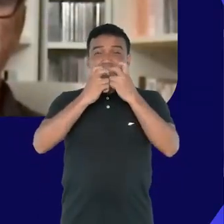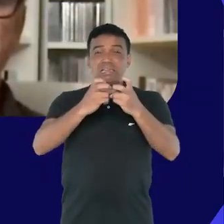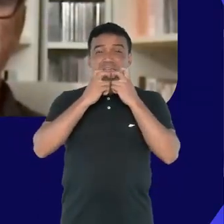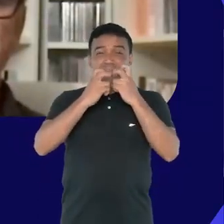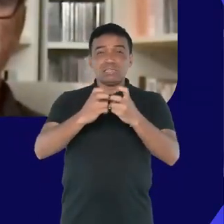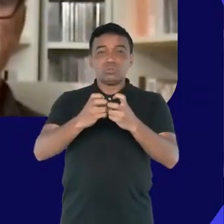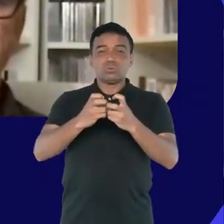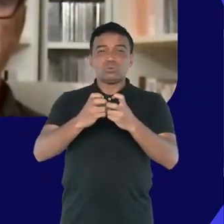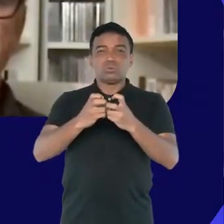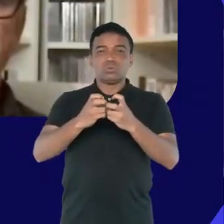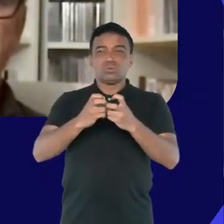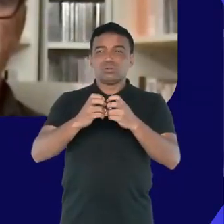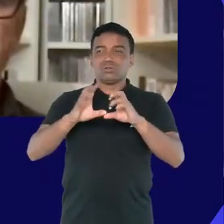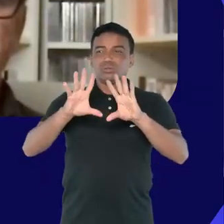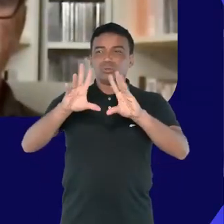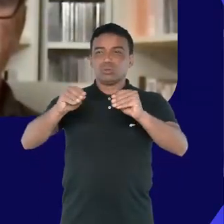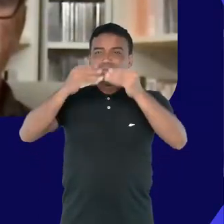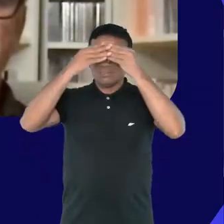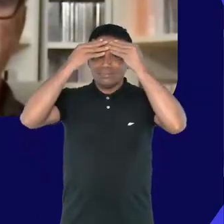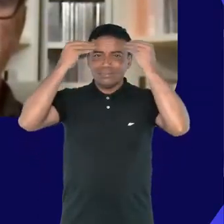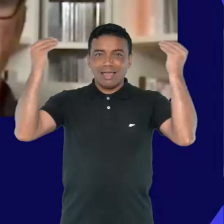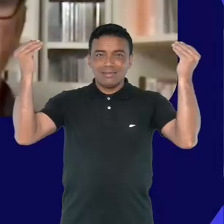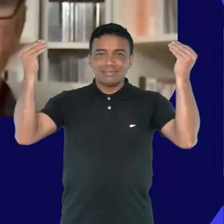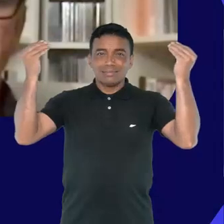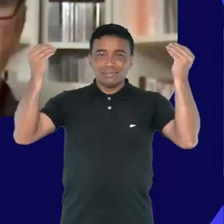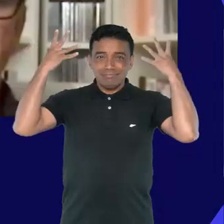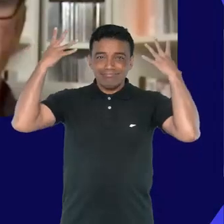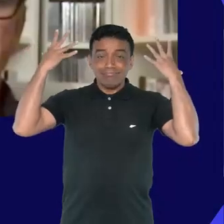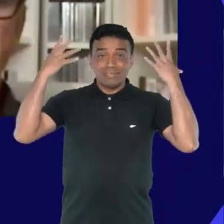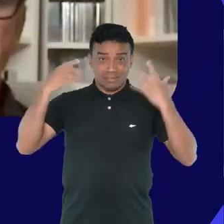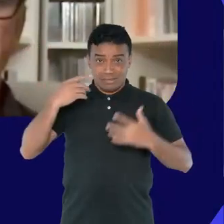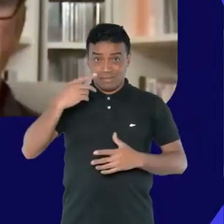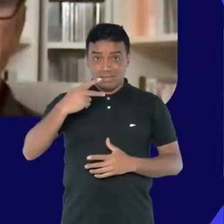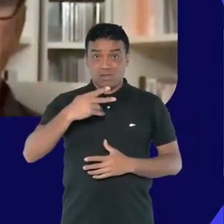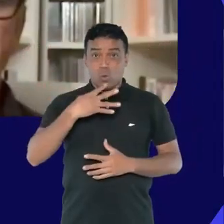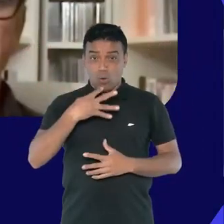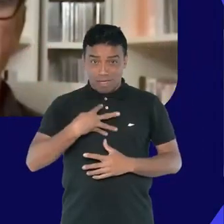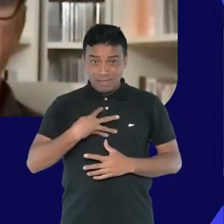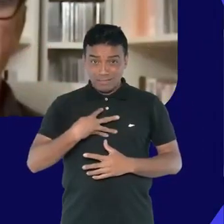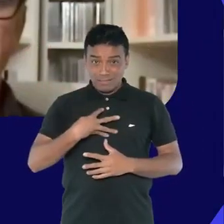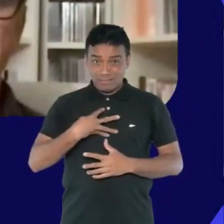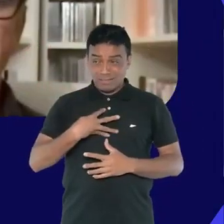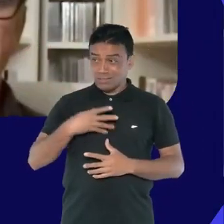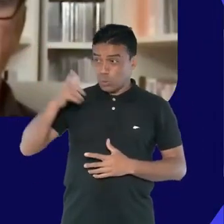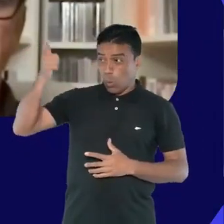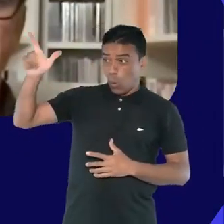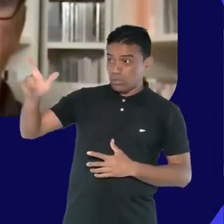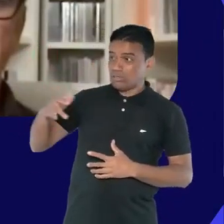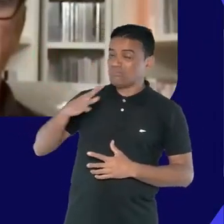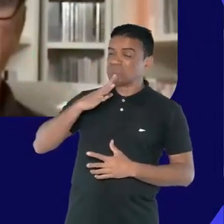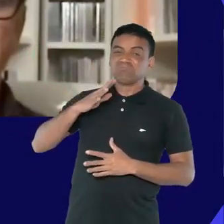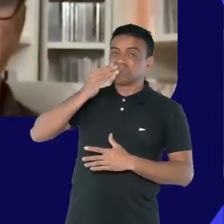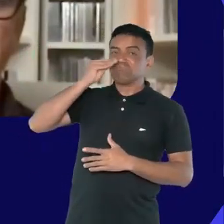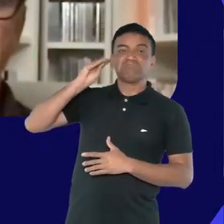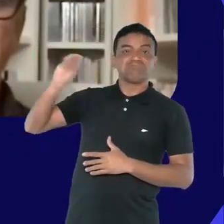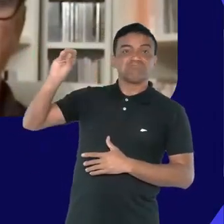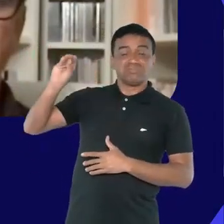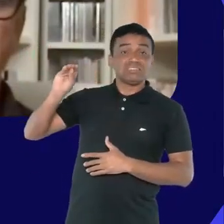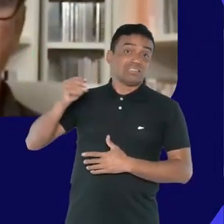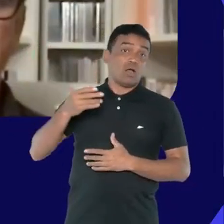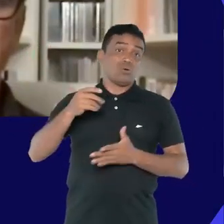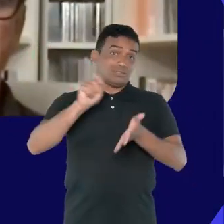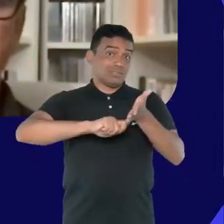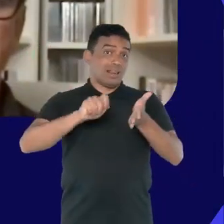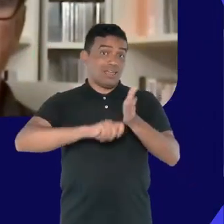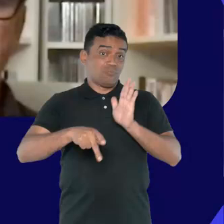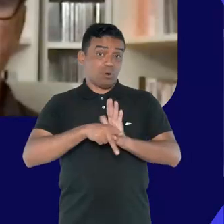ao esquecimento. Quem me conhece, conhece-me. Os outros não existem. Assim se escreve sobre